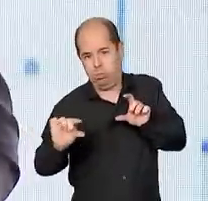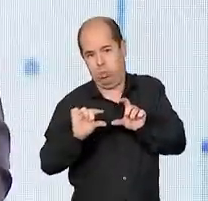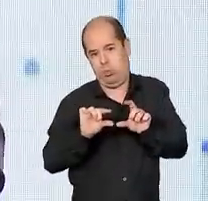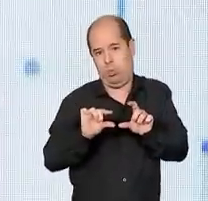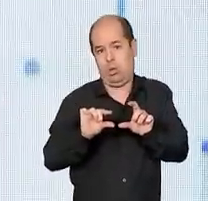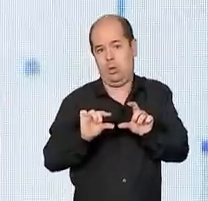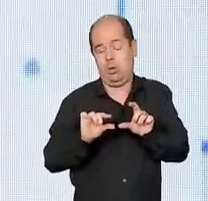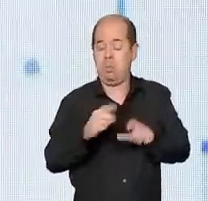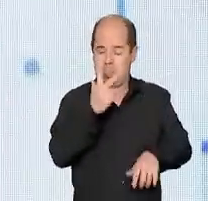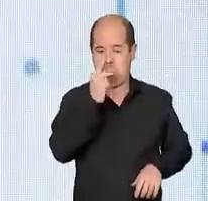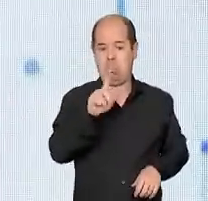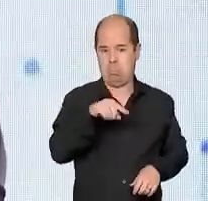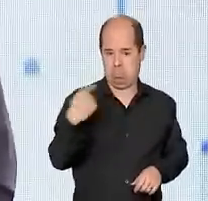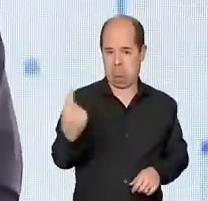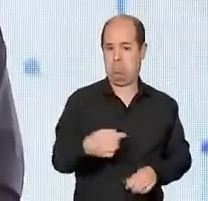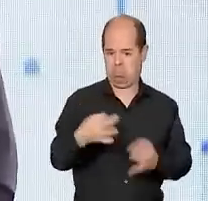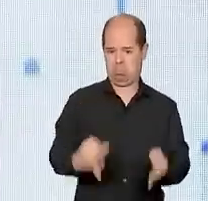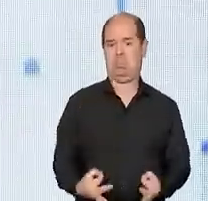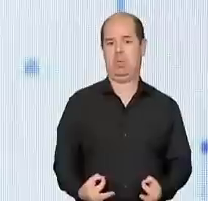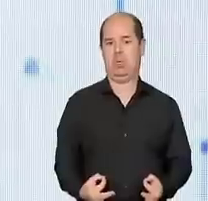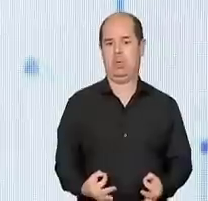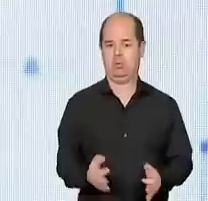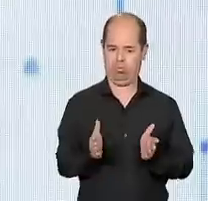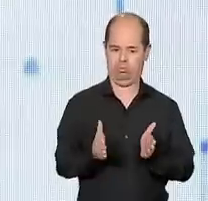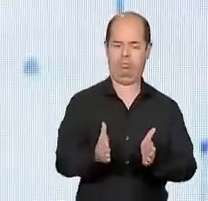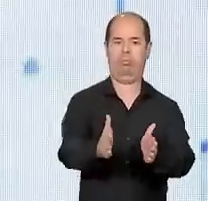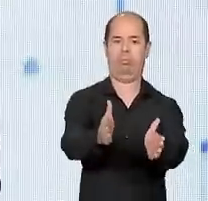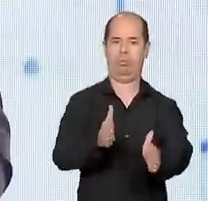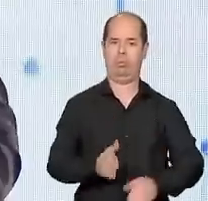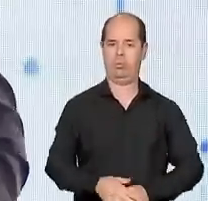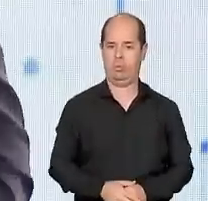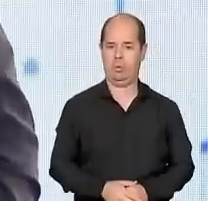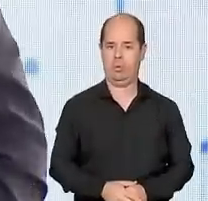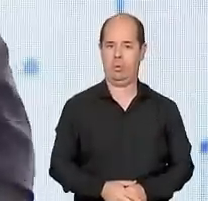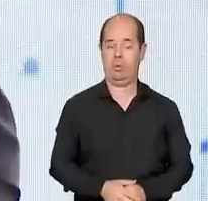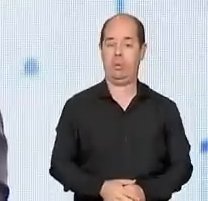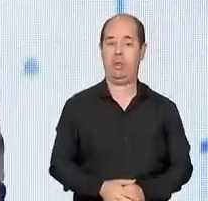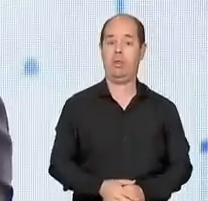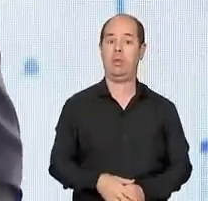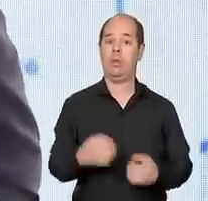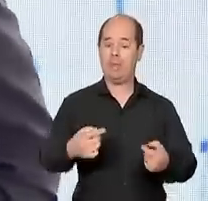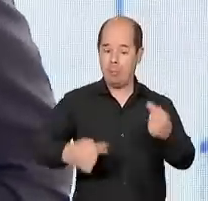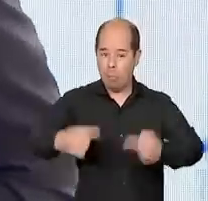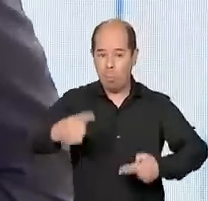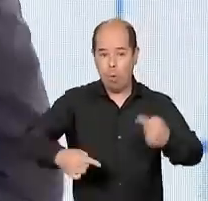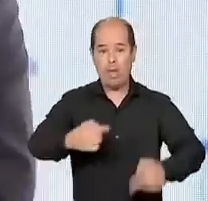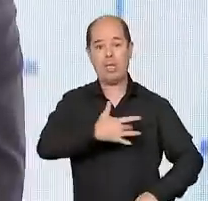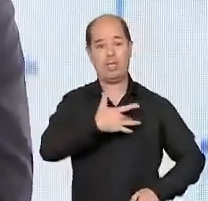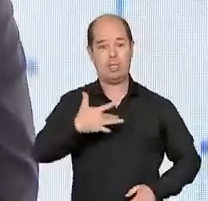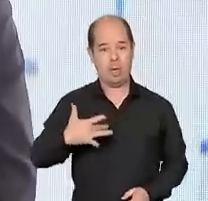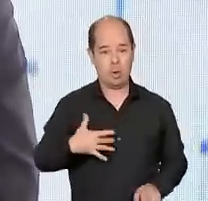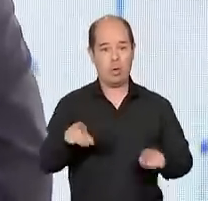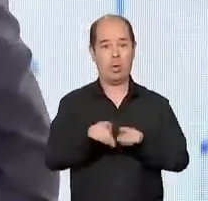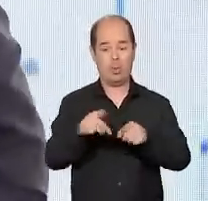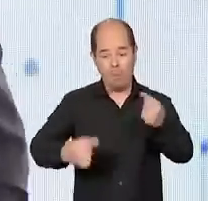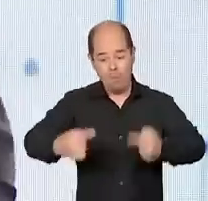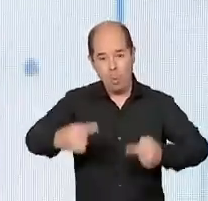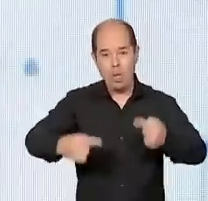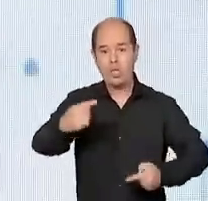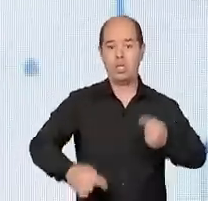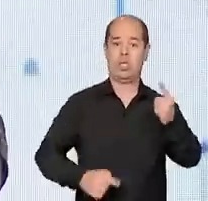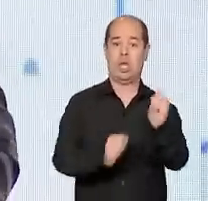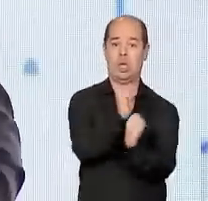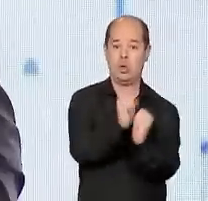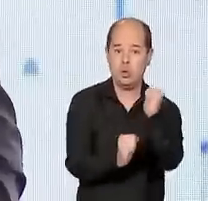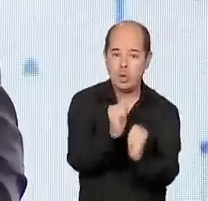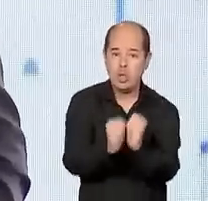O Complexo Industrial da Saúde, além de uma política de saúde, de uma política industrial,